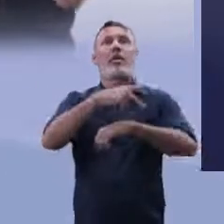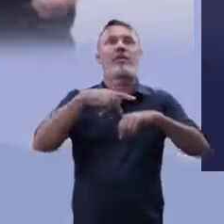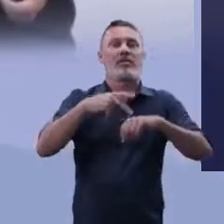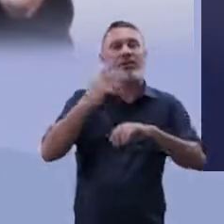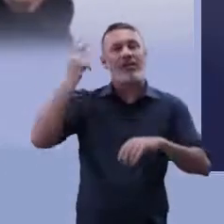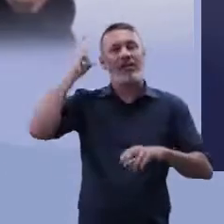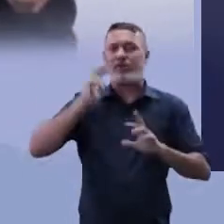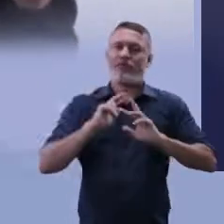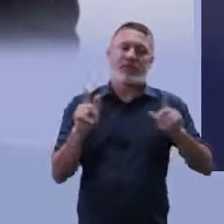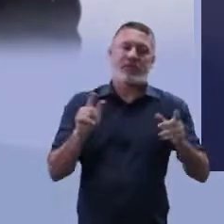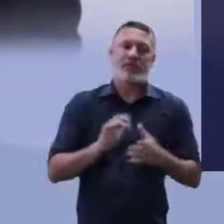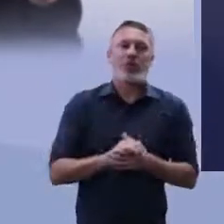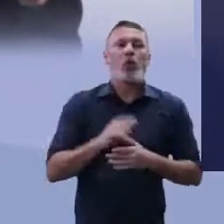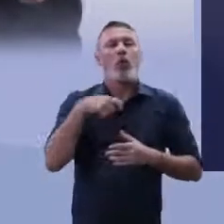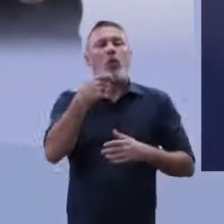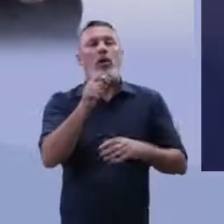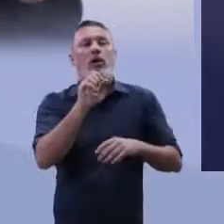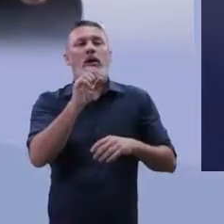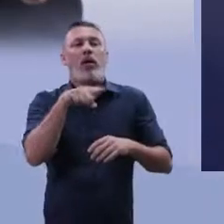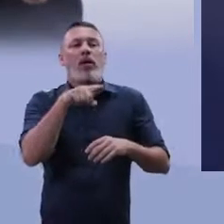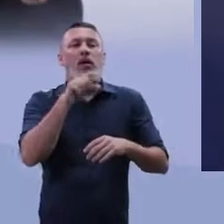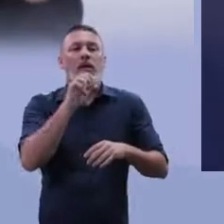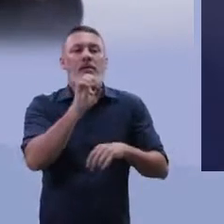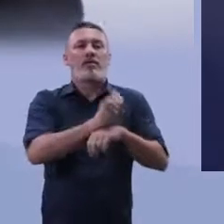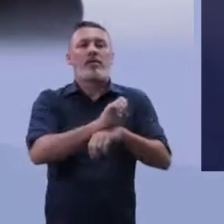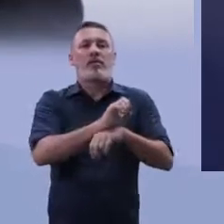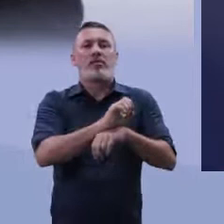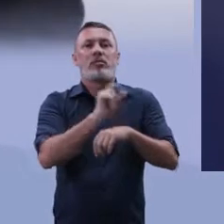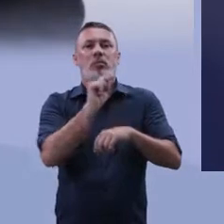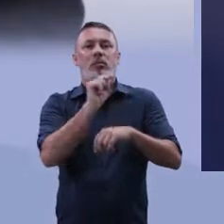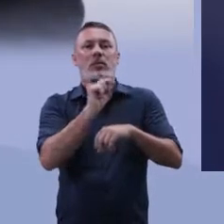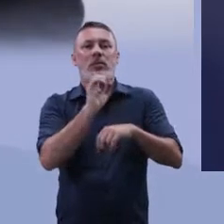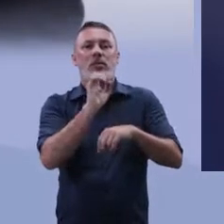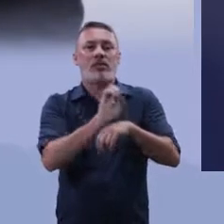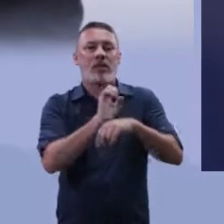independentes entre si, que estava vivendo uma série